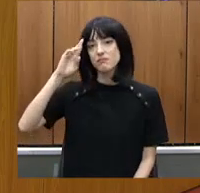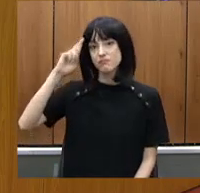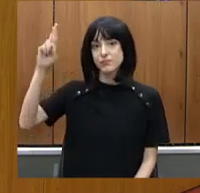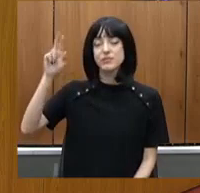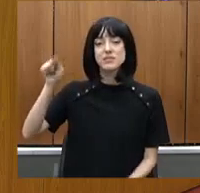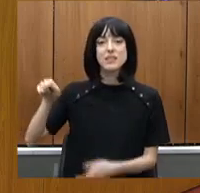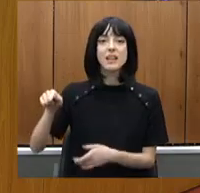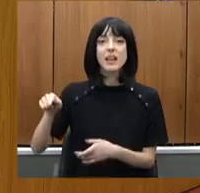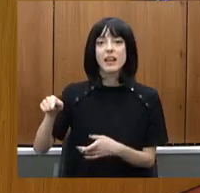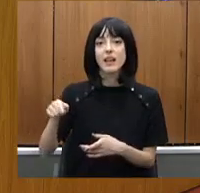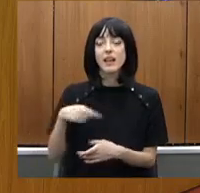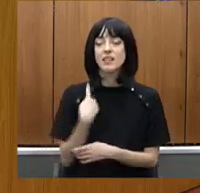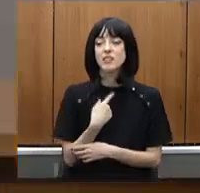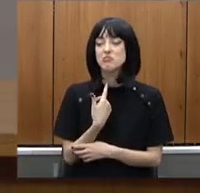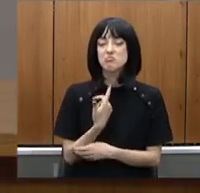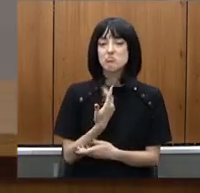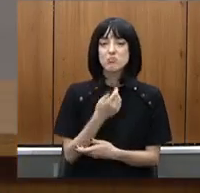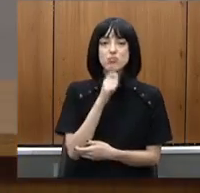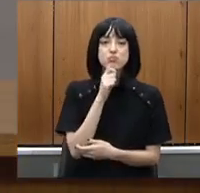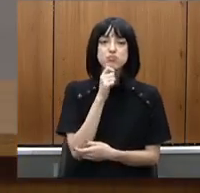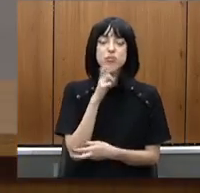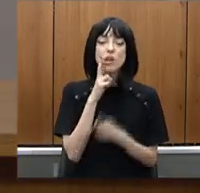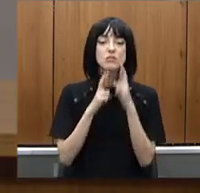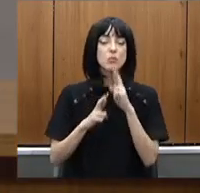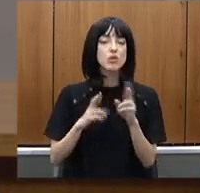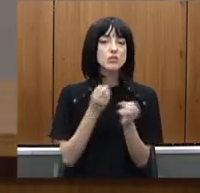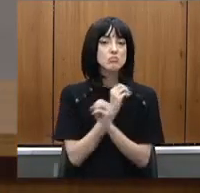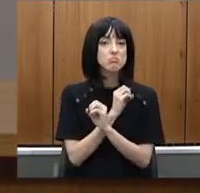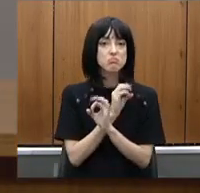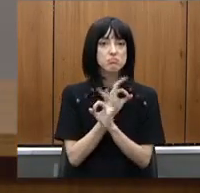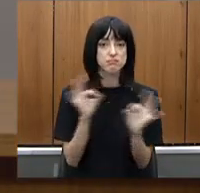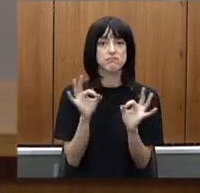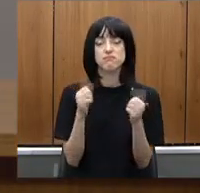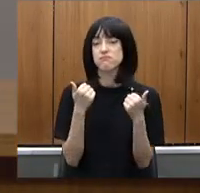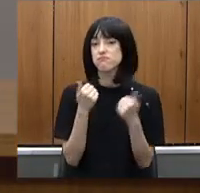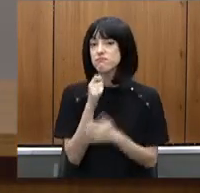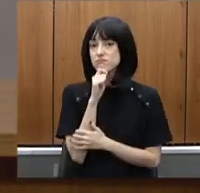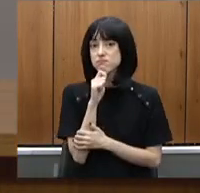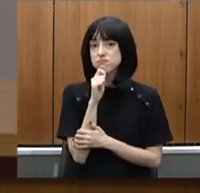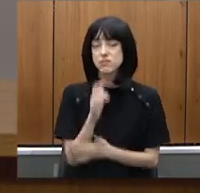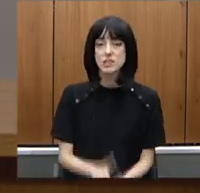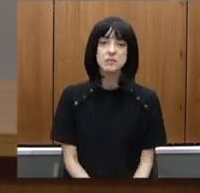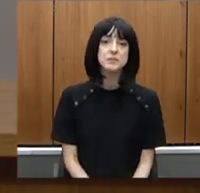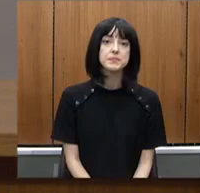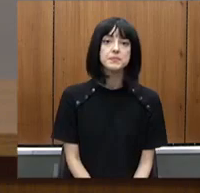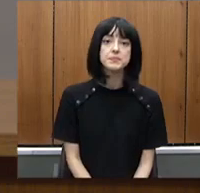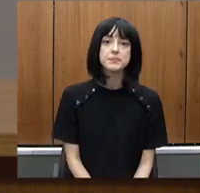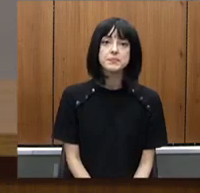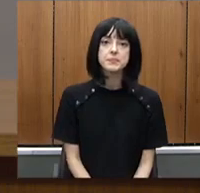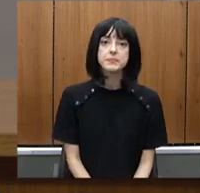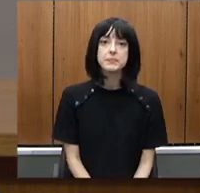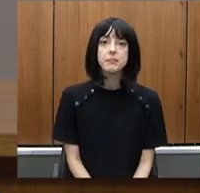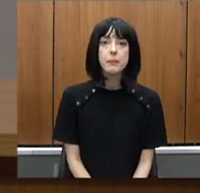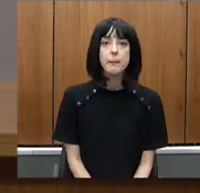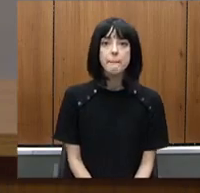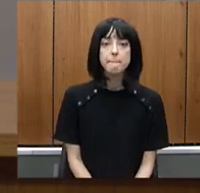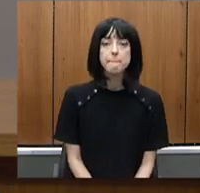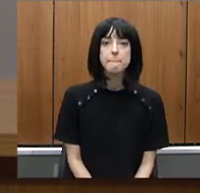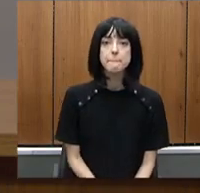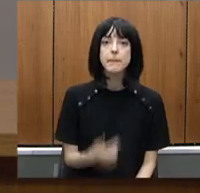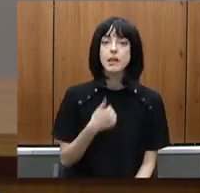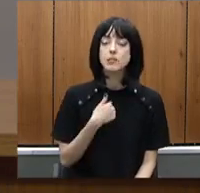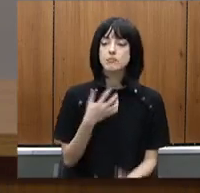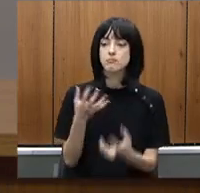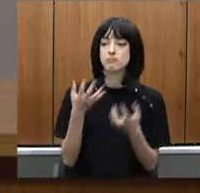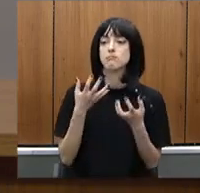é essa a pergunta por fim eu queria dar uma sugestão ao presidente da Comissão dada